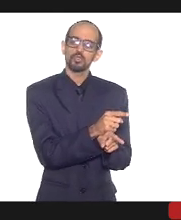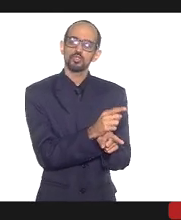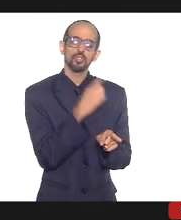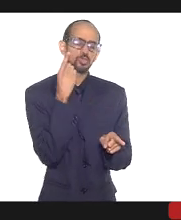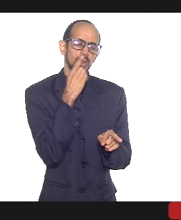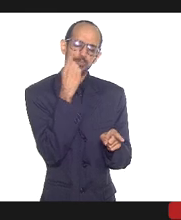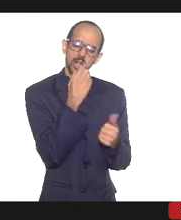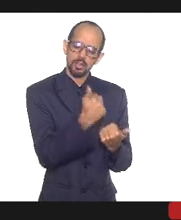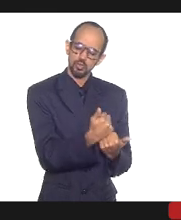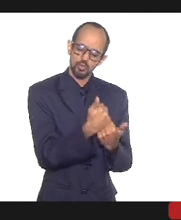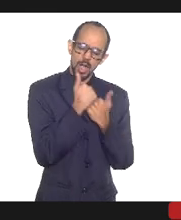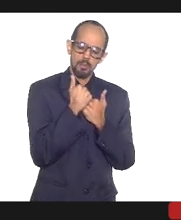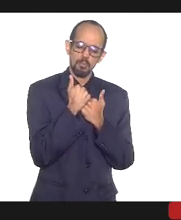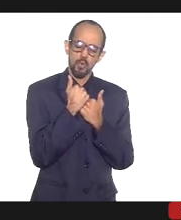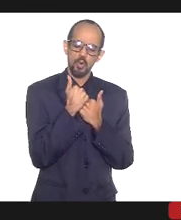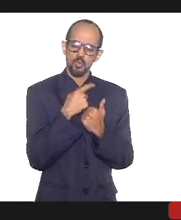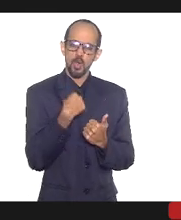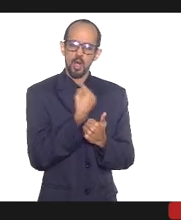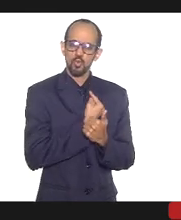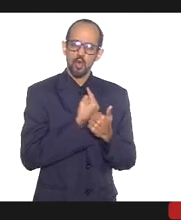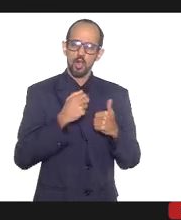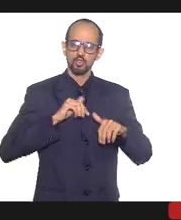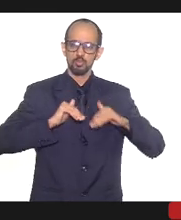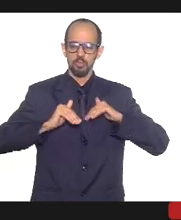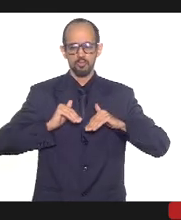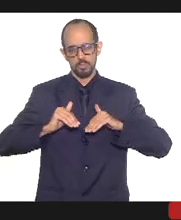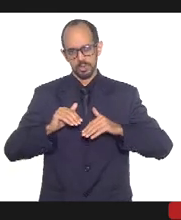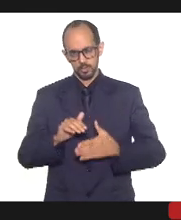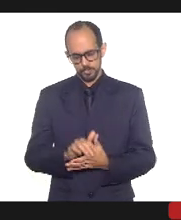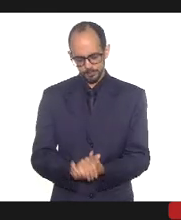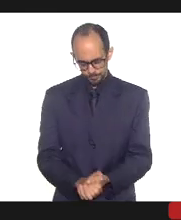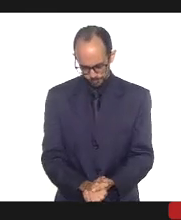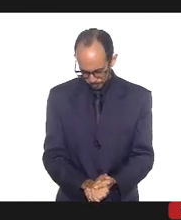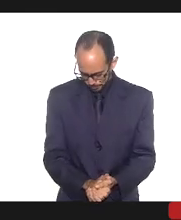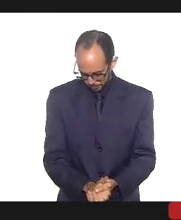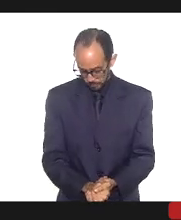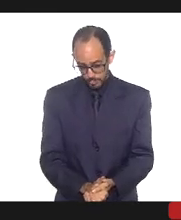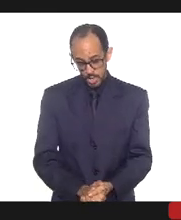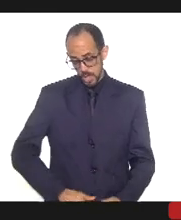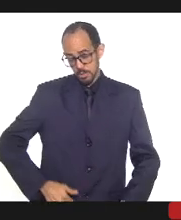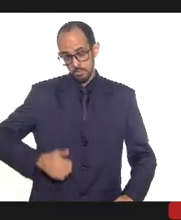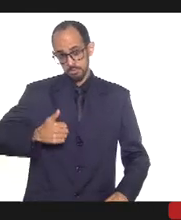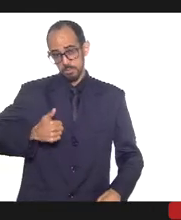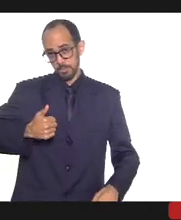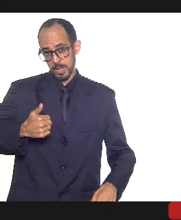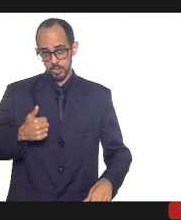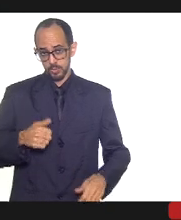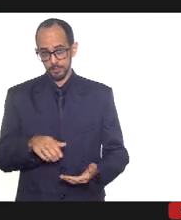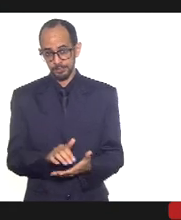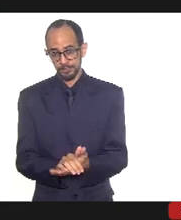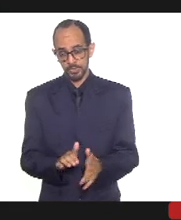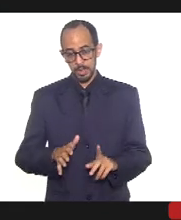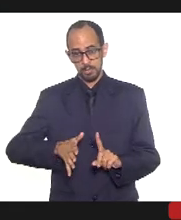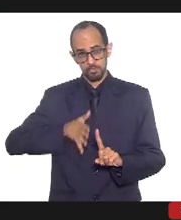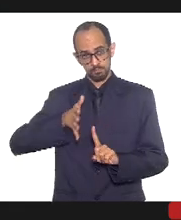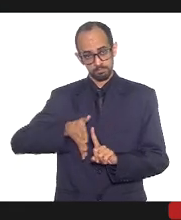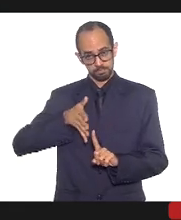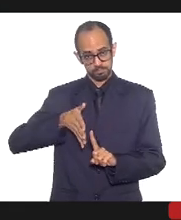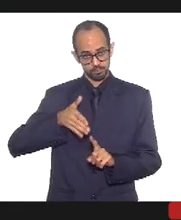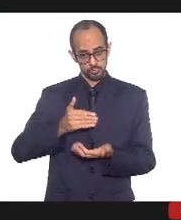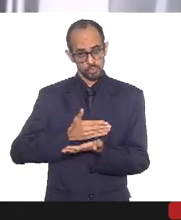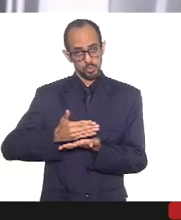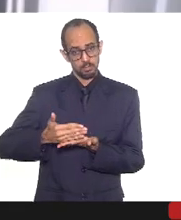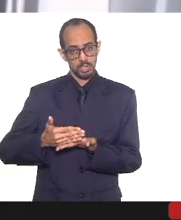total apoio ao nosso movimento, tá? Então, primeiramente, né, a minha fala é no sentido